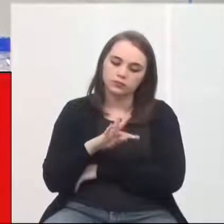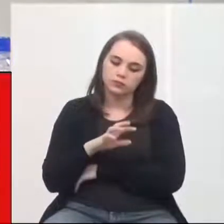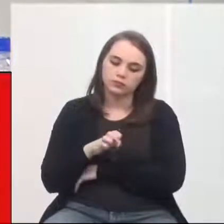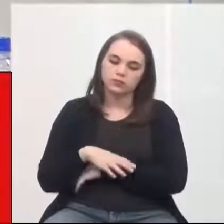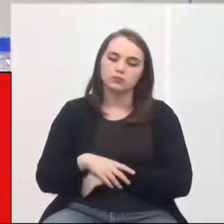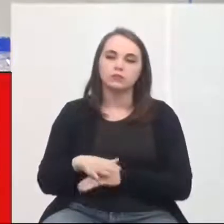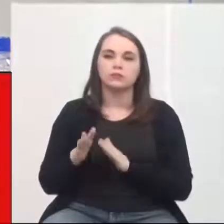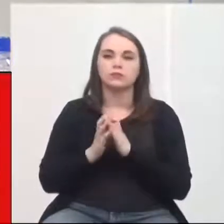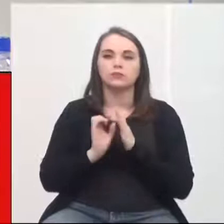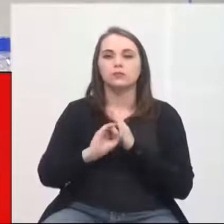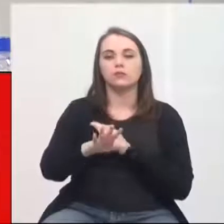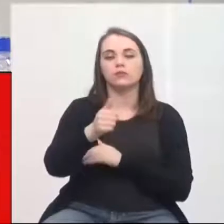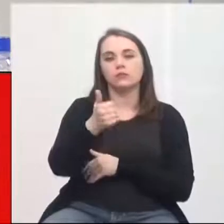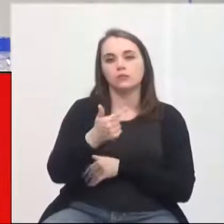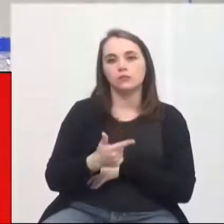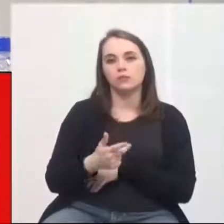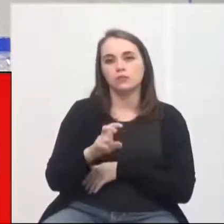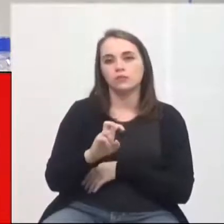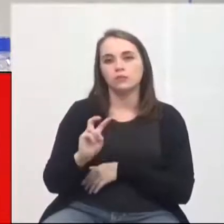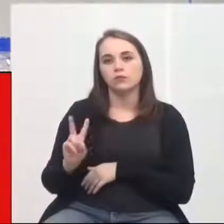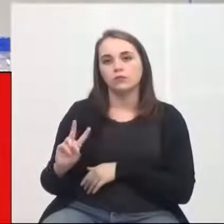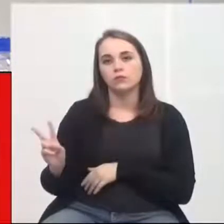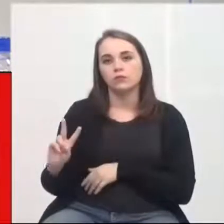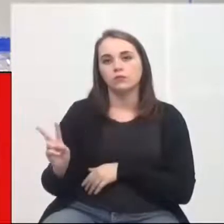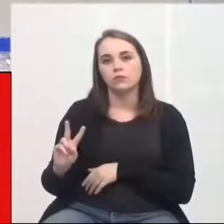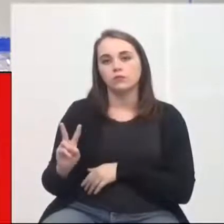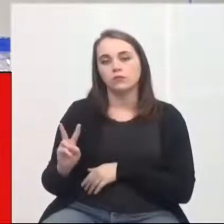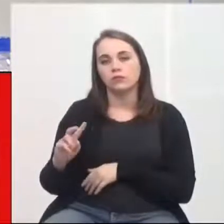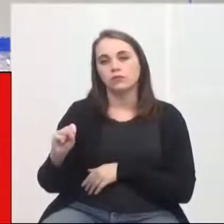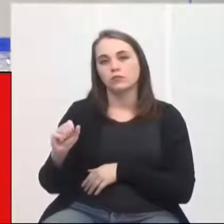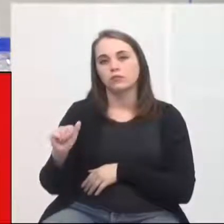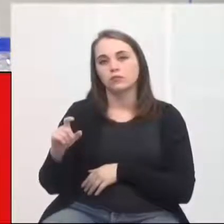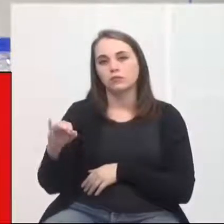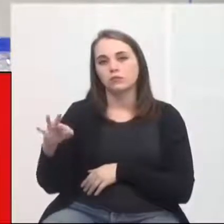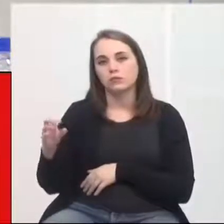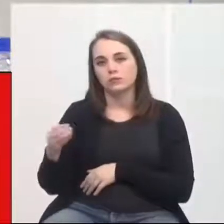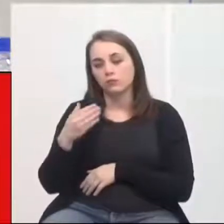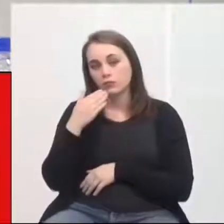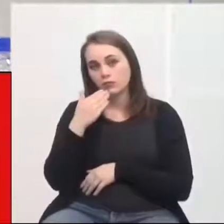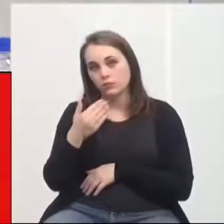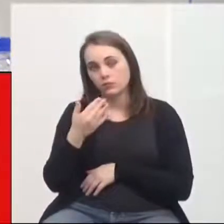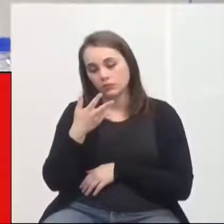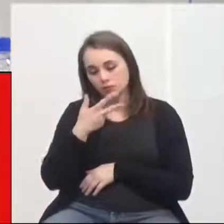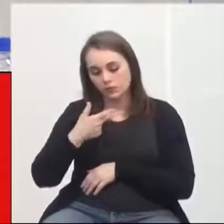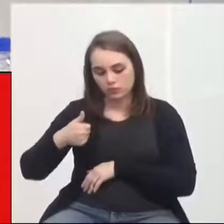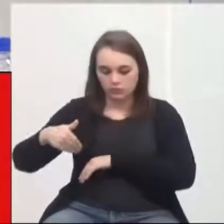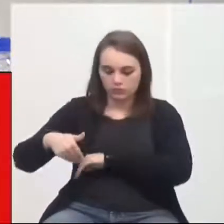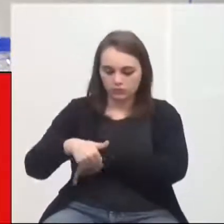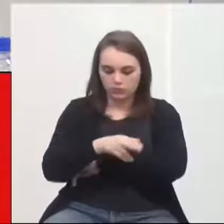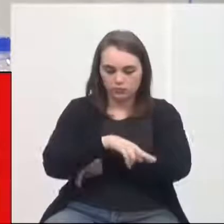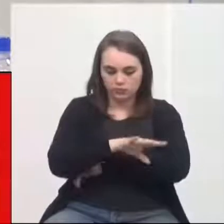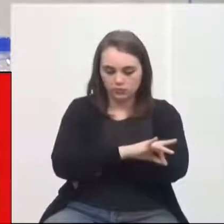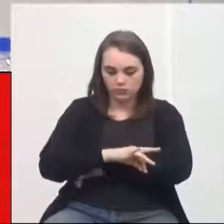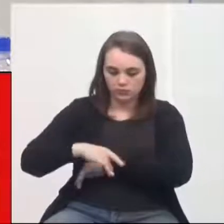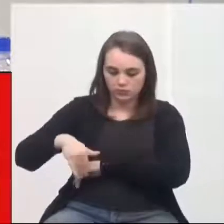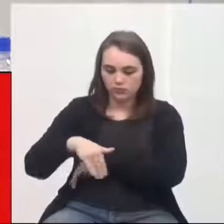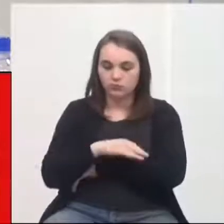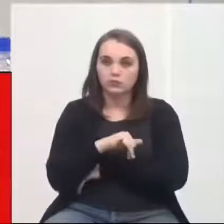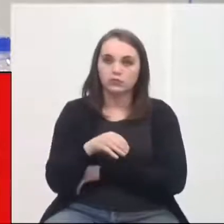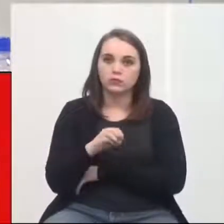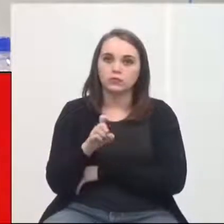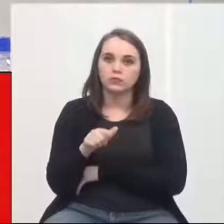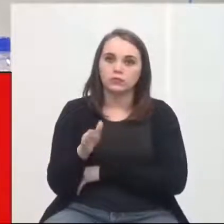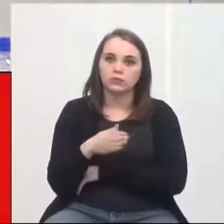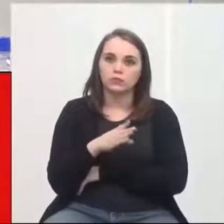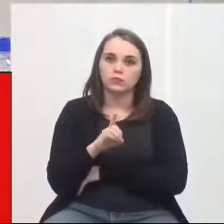Pinheirinho. Indicação 1252-2021, autor vereador Salésio Lima, reparos na pavimentação asfáltica da rua José de Pata, no